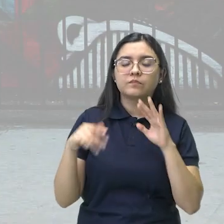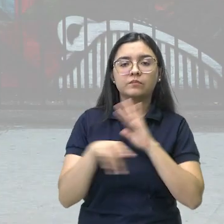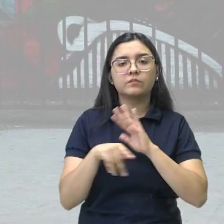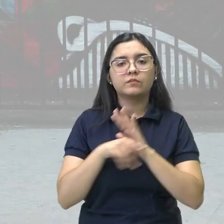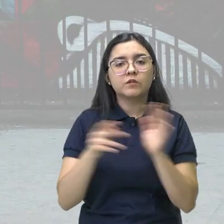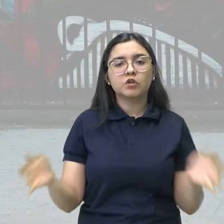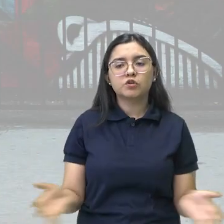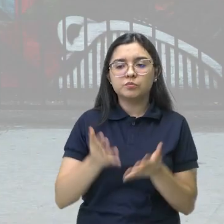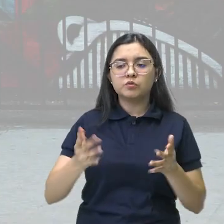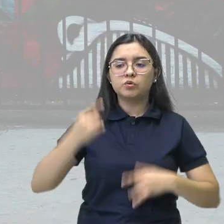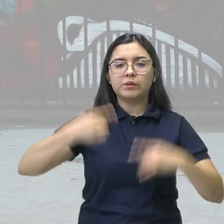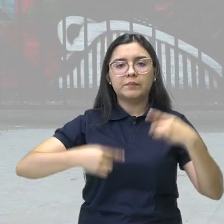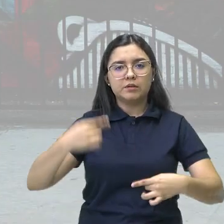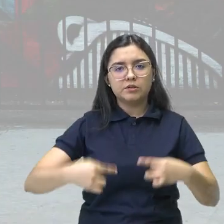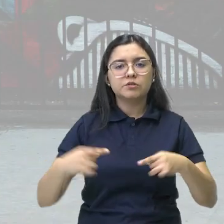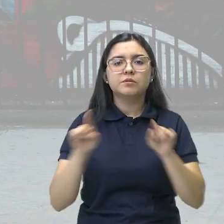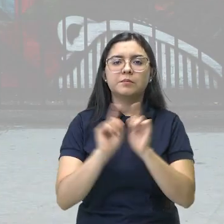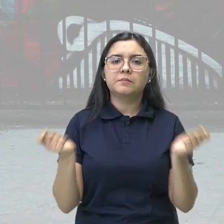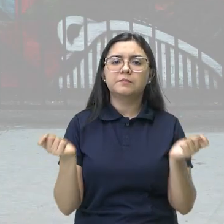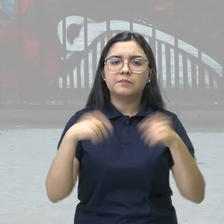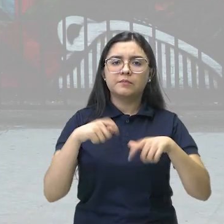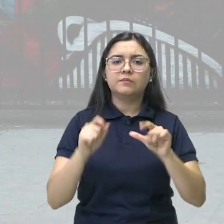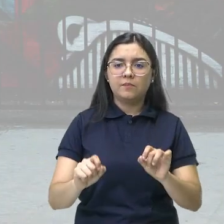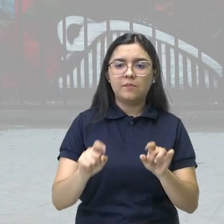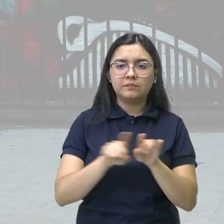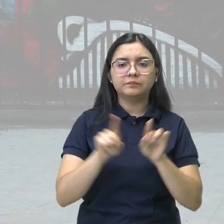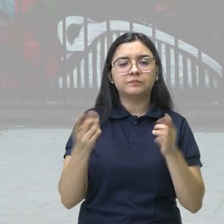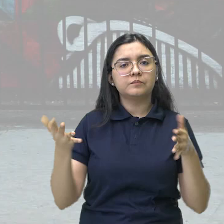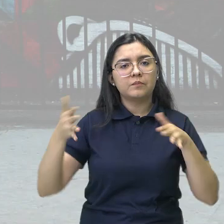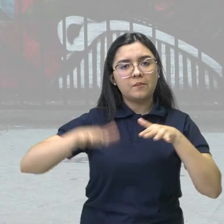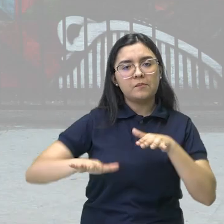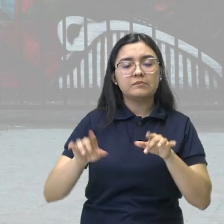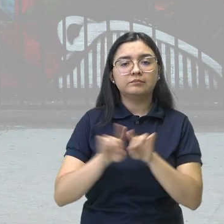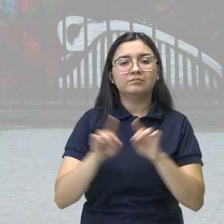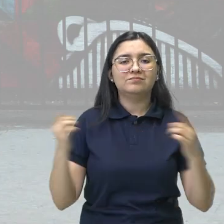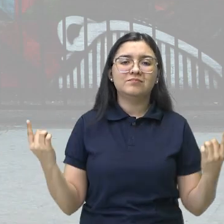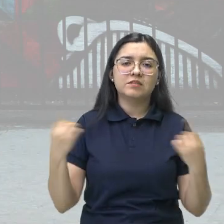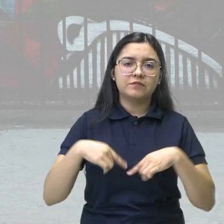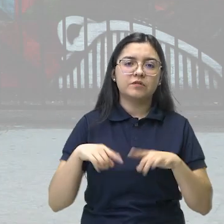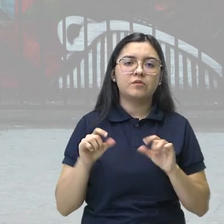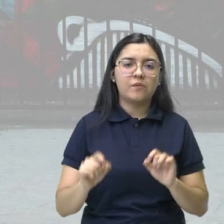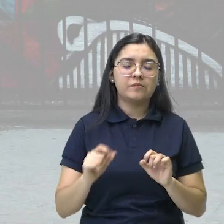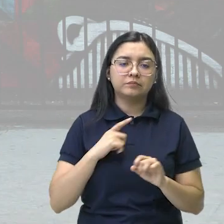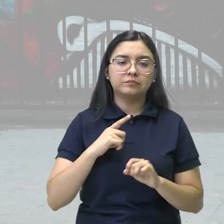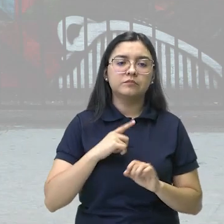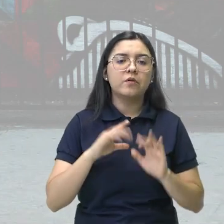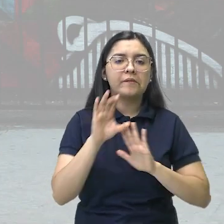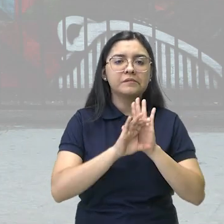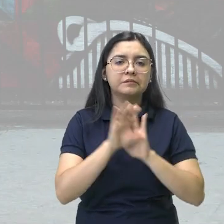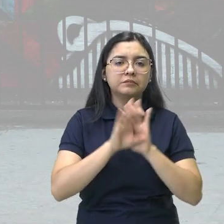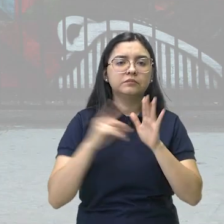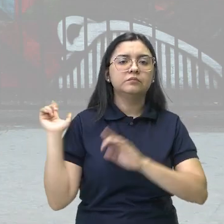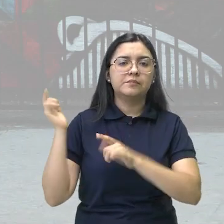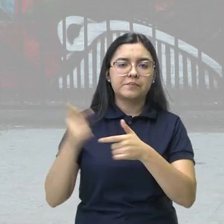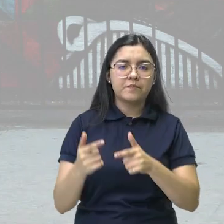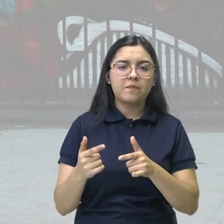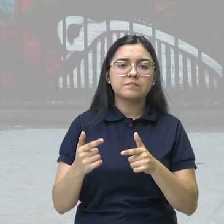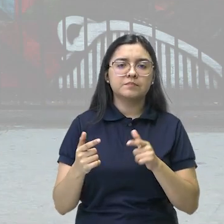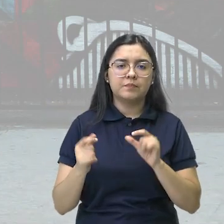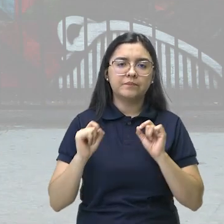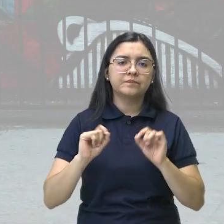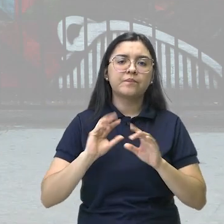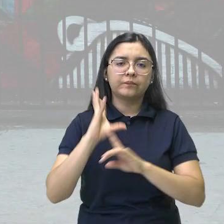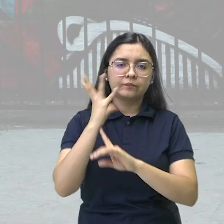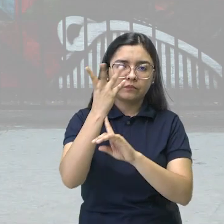urbanos, o grafite estimula o debate, promove a inclusão e desafia o conceito